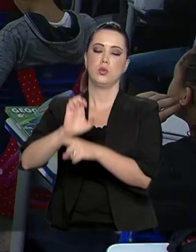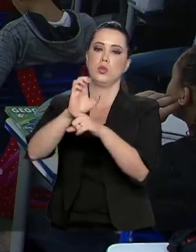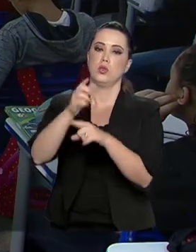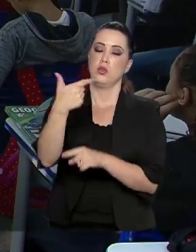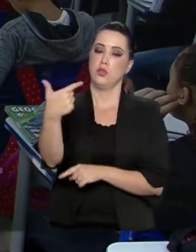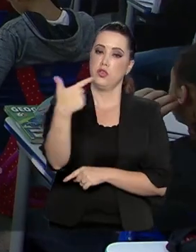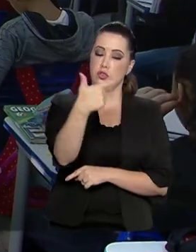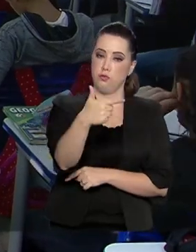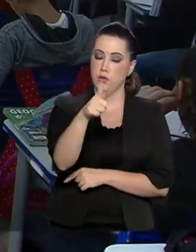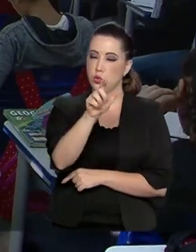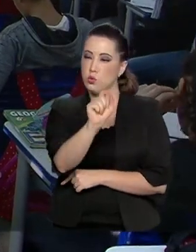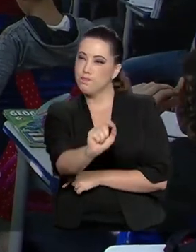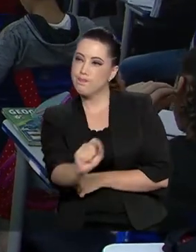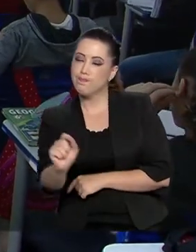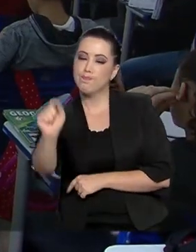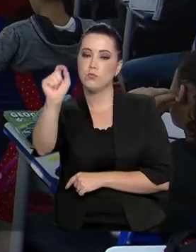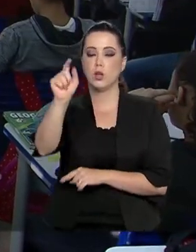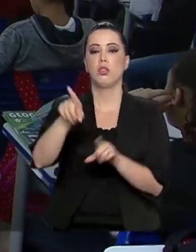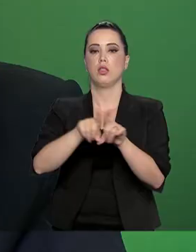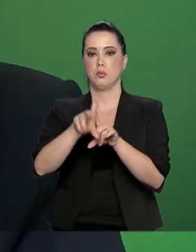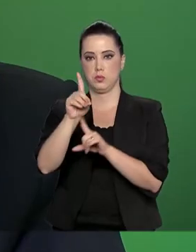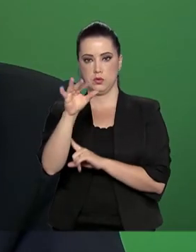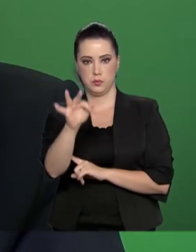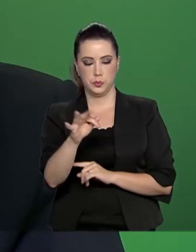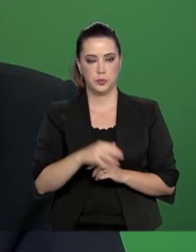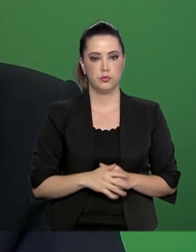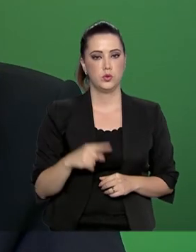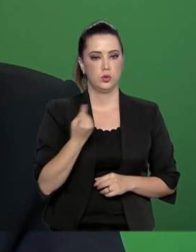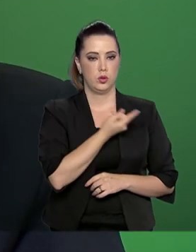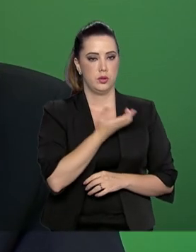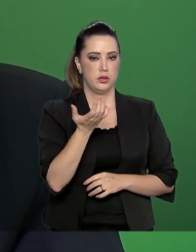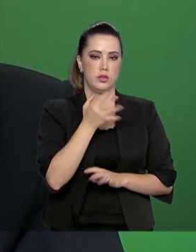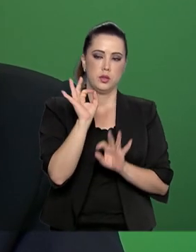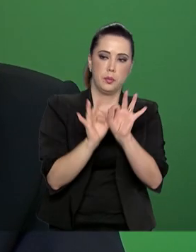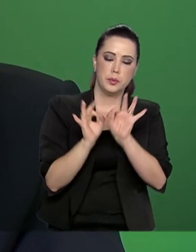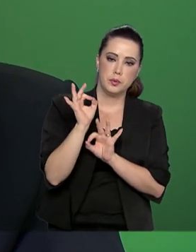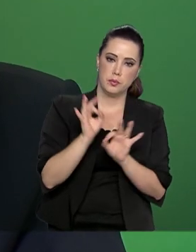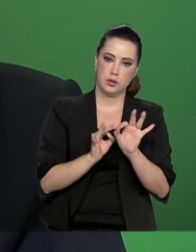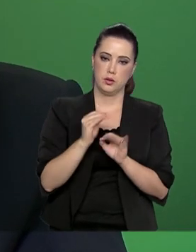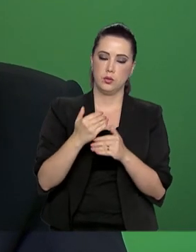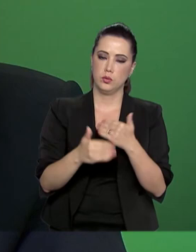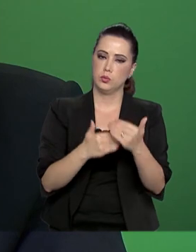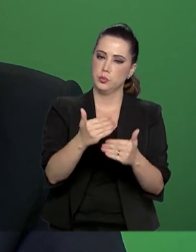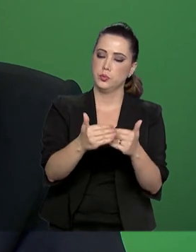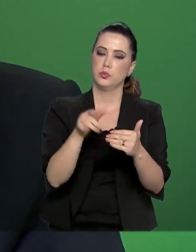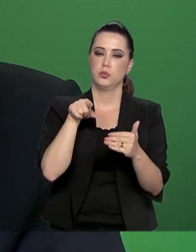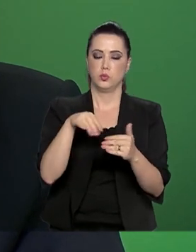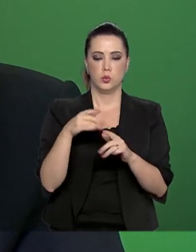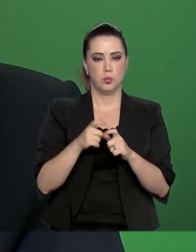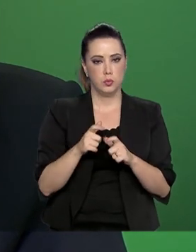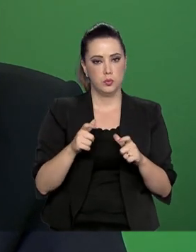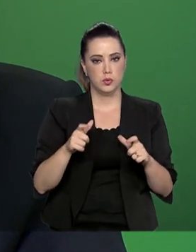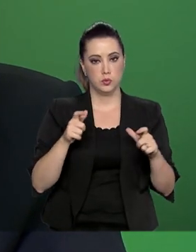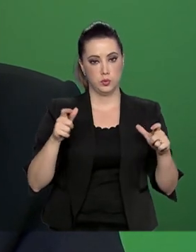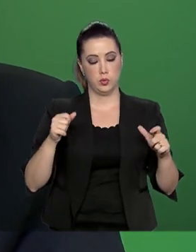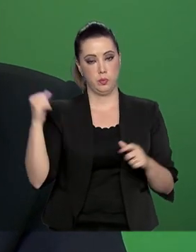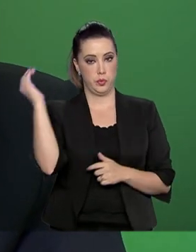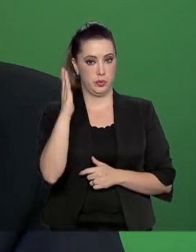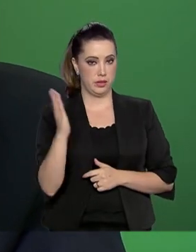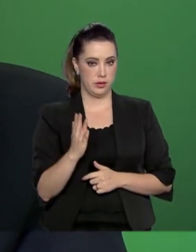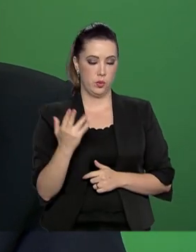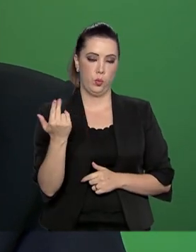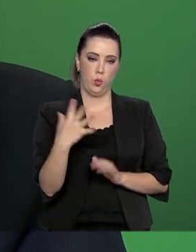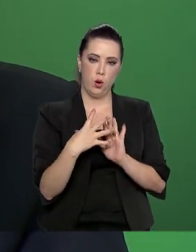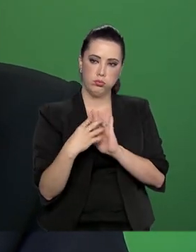22 estados e o Distrito Federal. Nós estamos tentando desenvolver um modelo que possa ser ampliado para o Brasil todo,